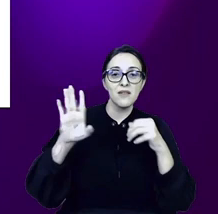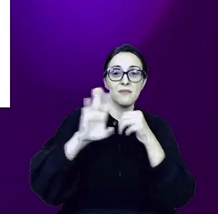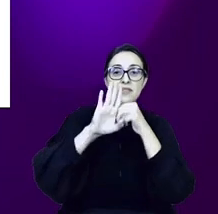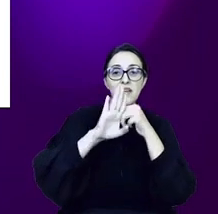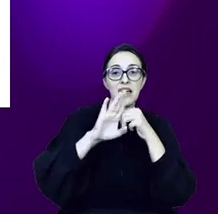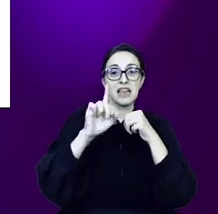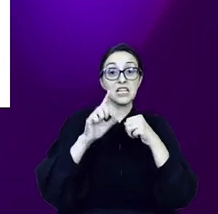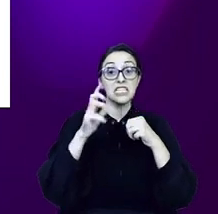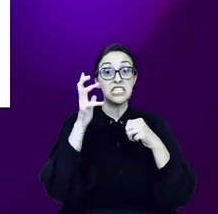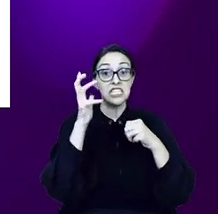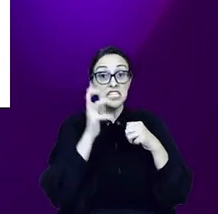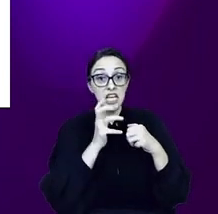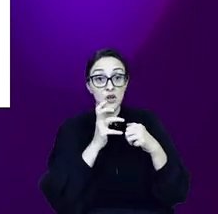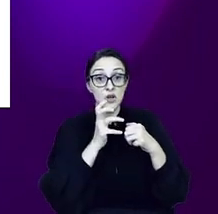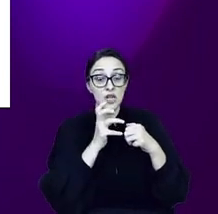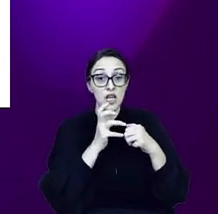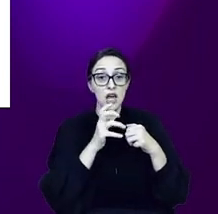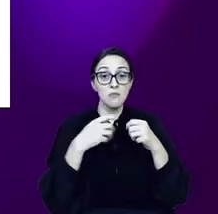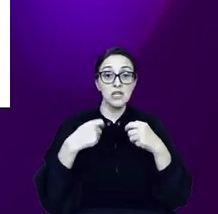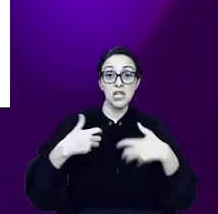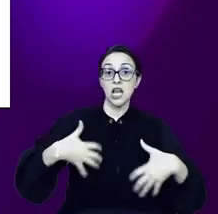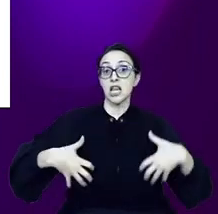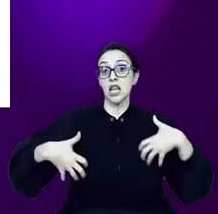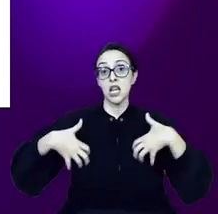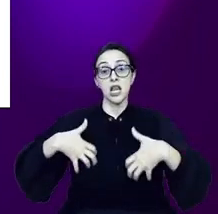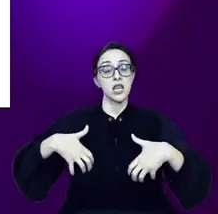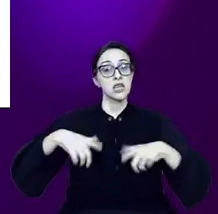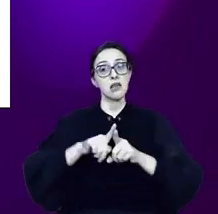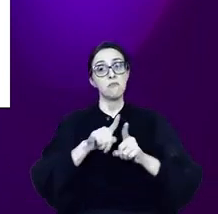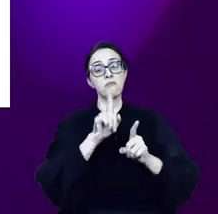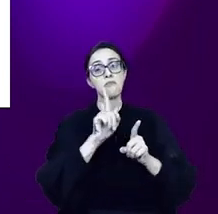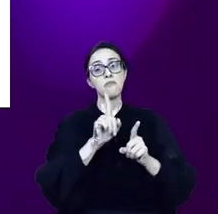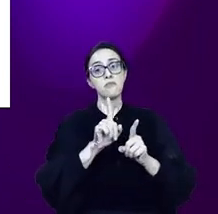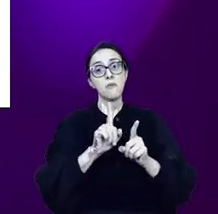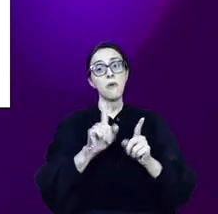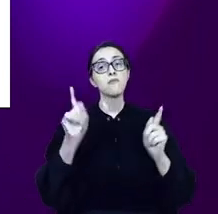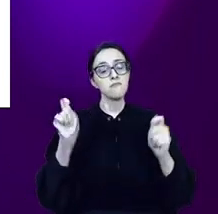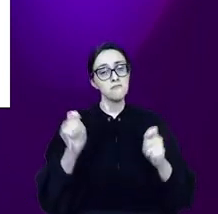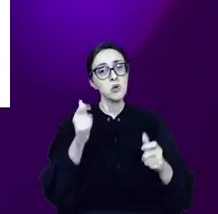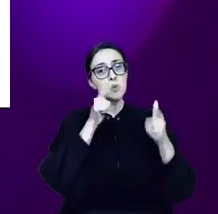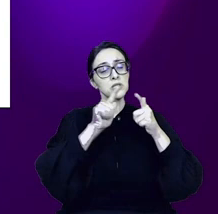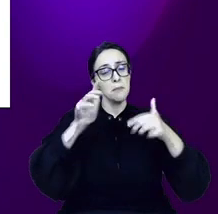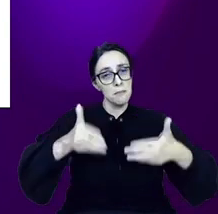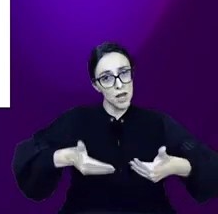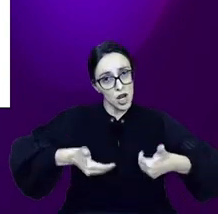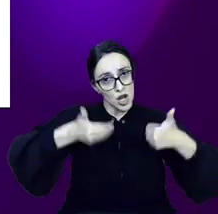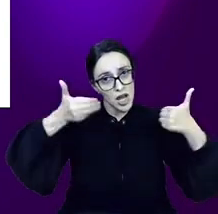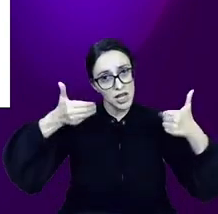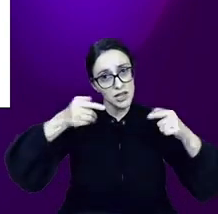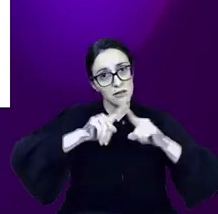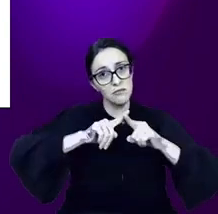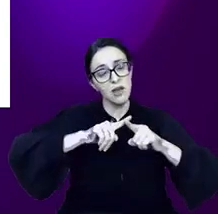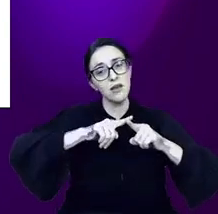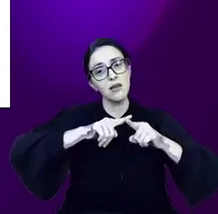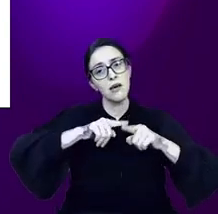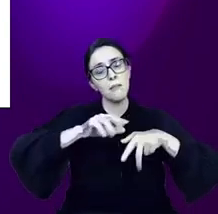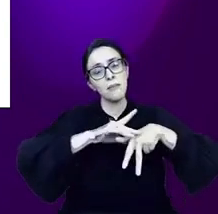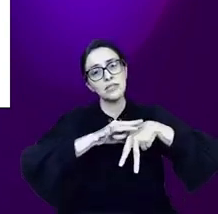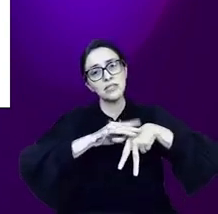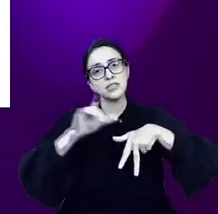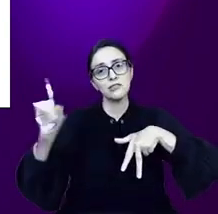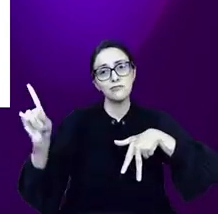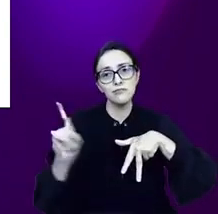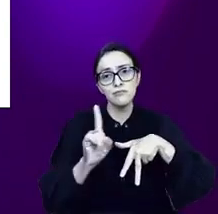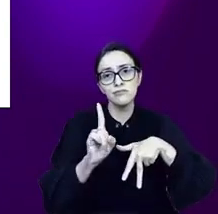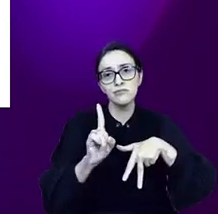na cabeça é tão sério que deveria ser desesperador. Então, é possível da gente melhorar funcionalmente um paciente que chega em Glasgow